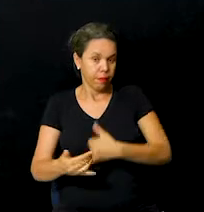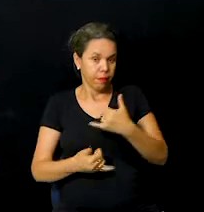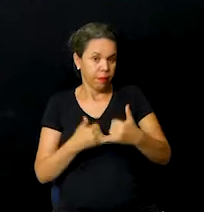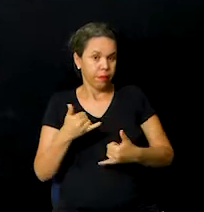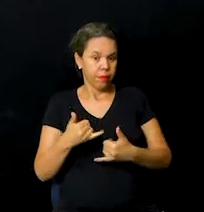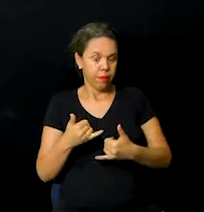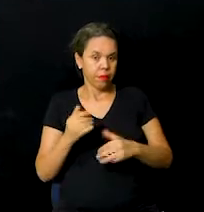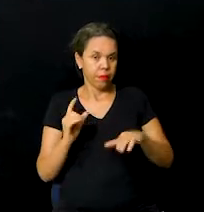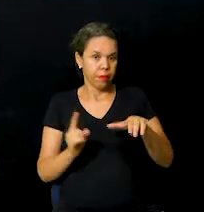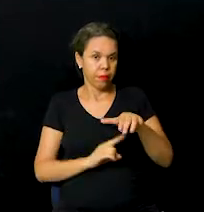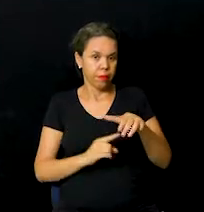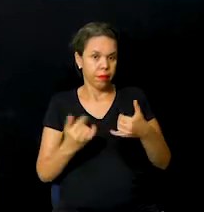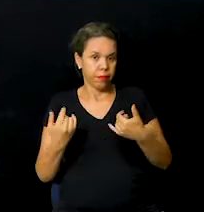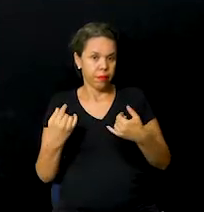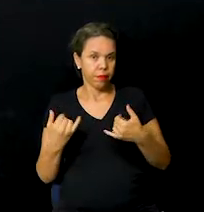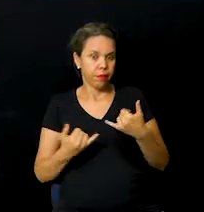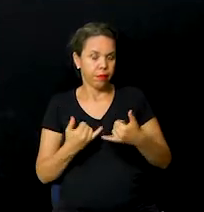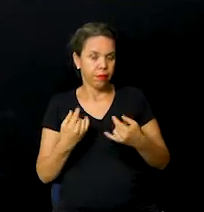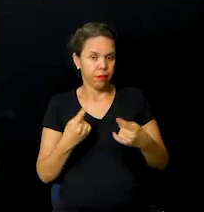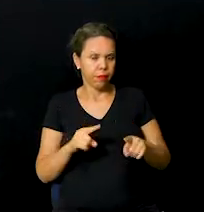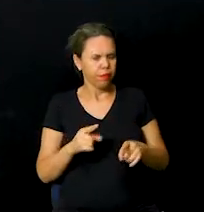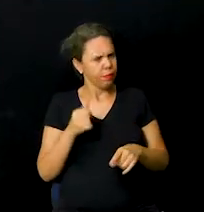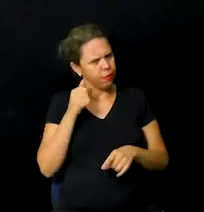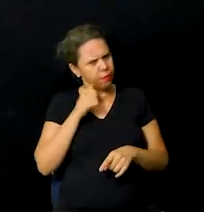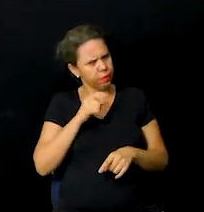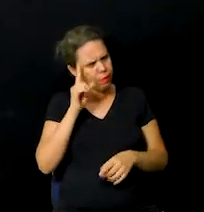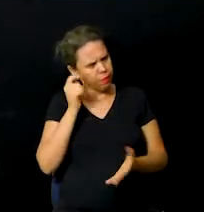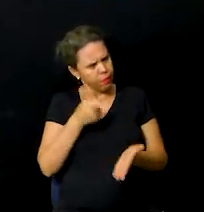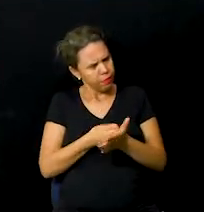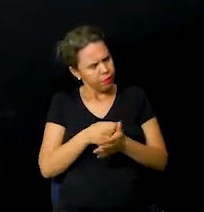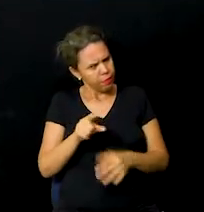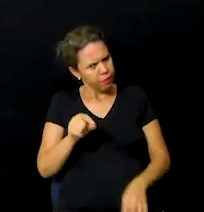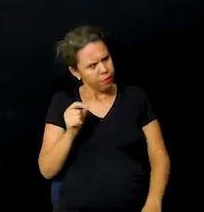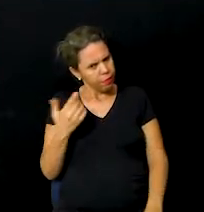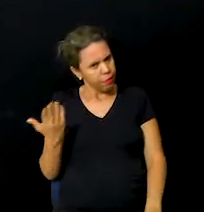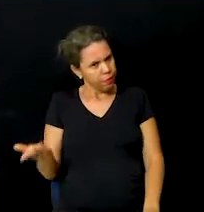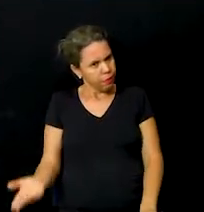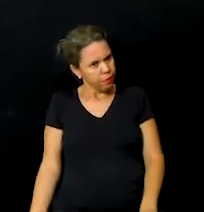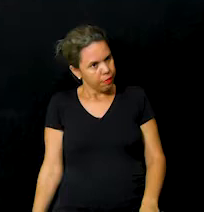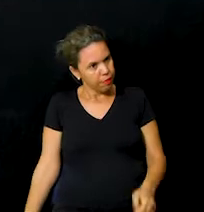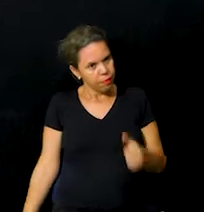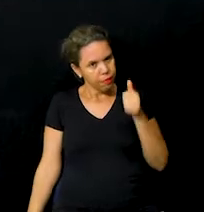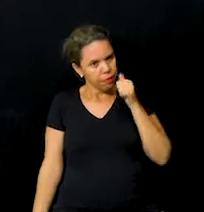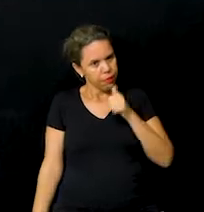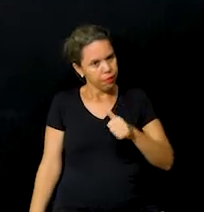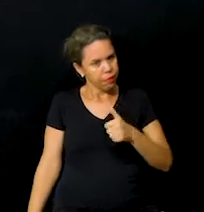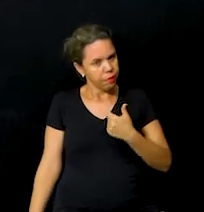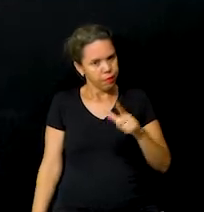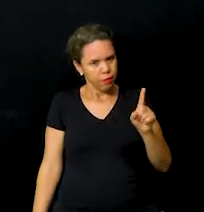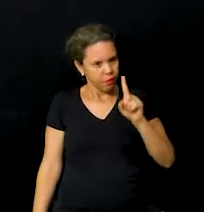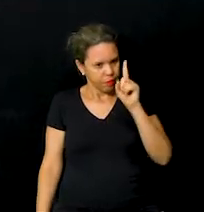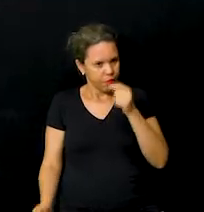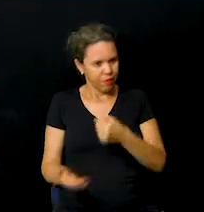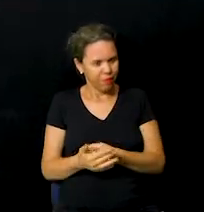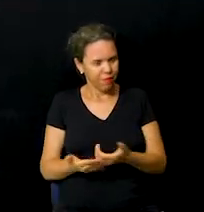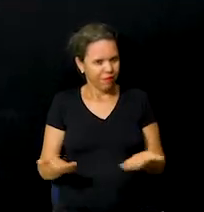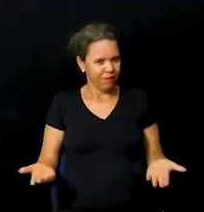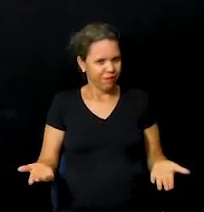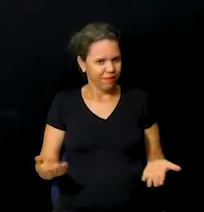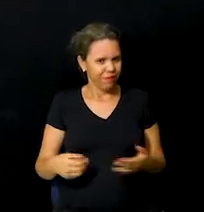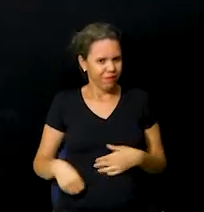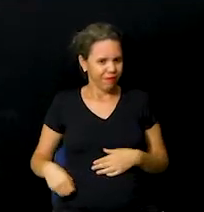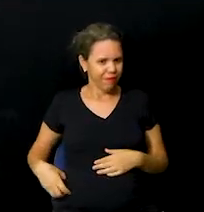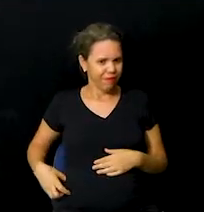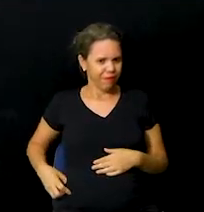até costumo brincar, eu tenho um cliente que ele brinca comigo, que ele fala assim, Pri, mulheres que decidem? Por acaso existe alguma mulher que não